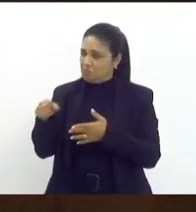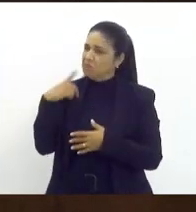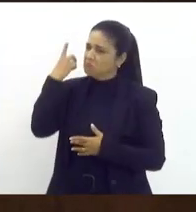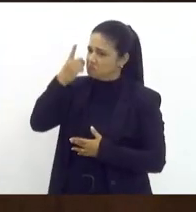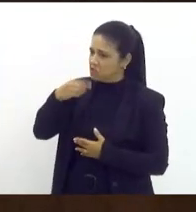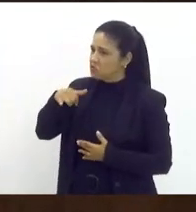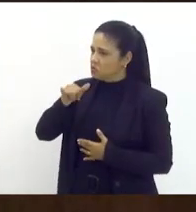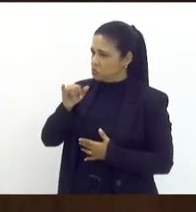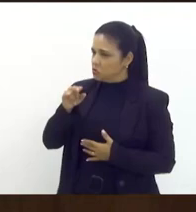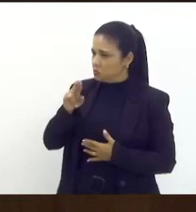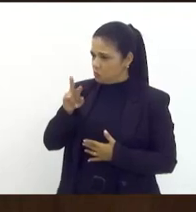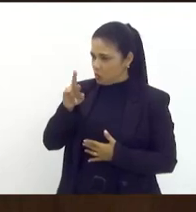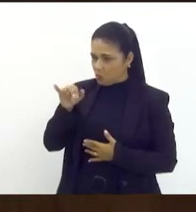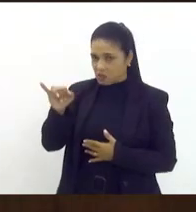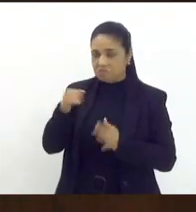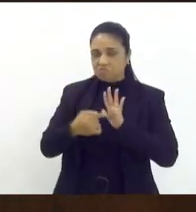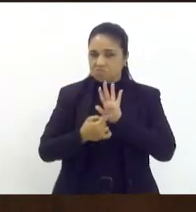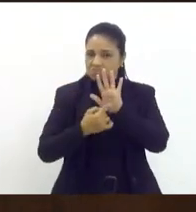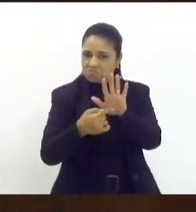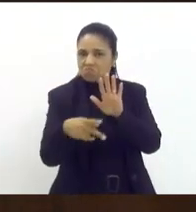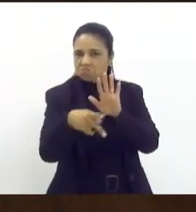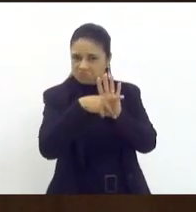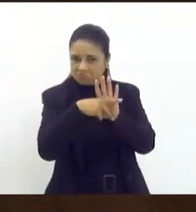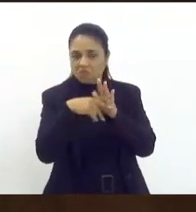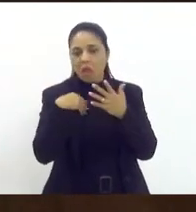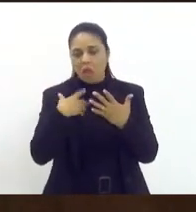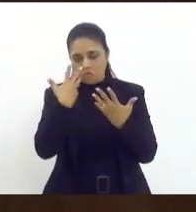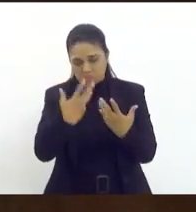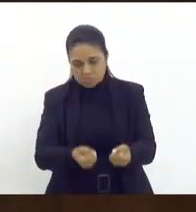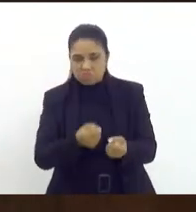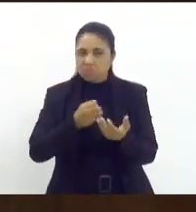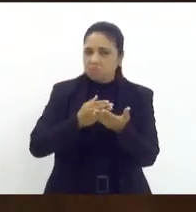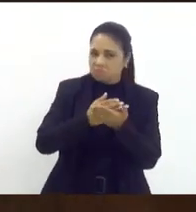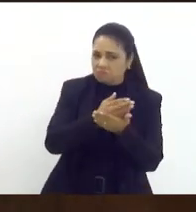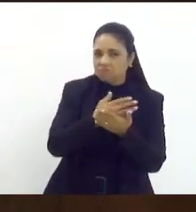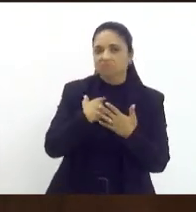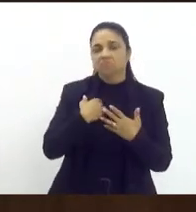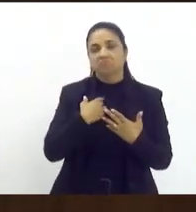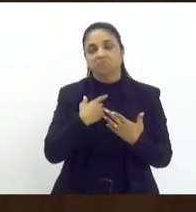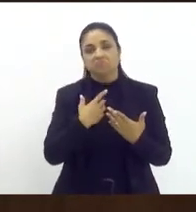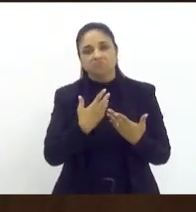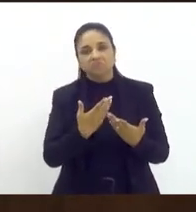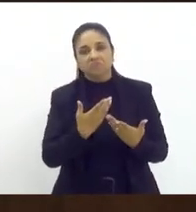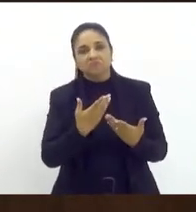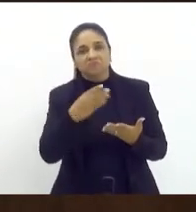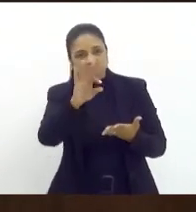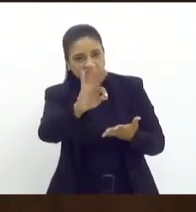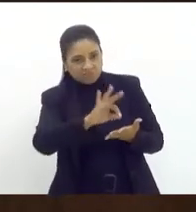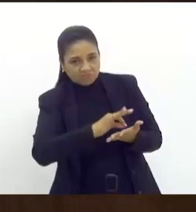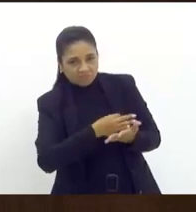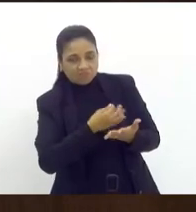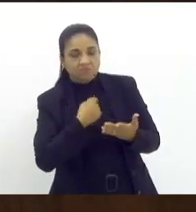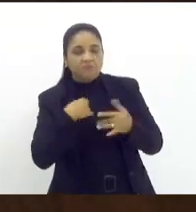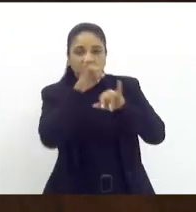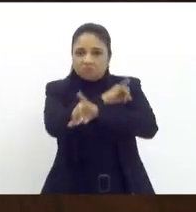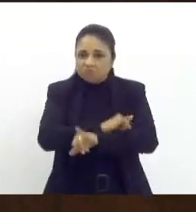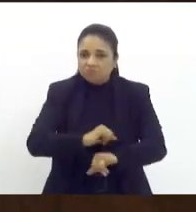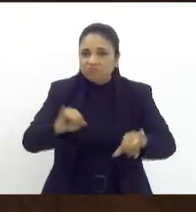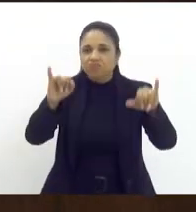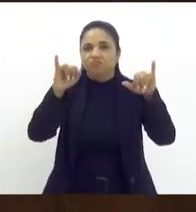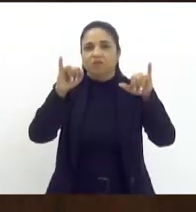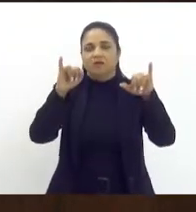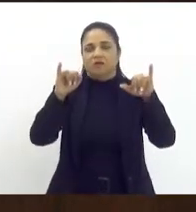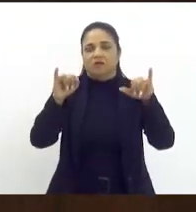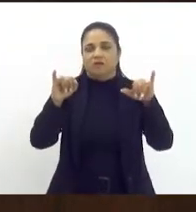esse projeto eu espero que ele seja aprovado que a gente faça Ampla divulgação disso porque